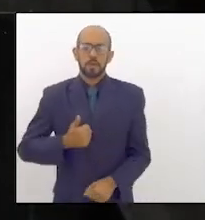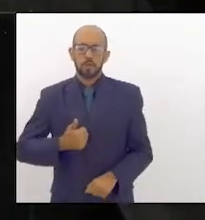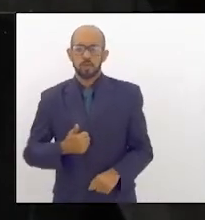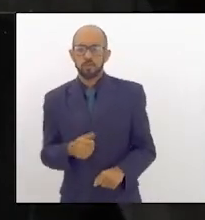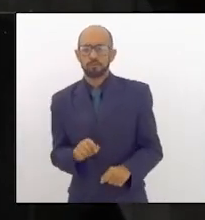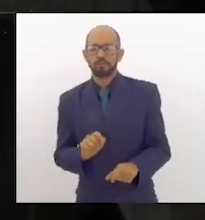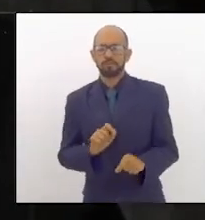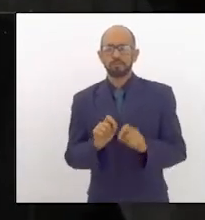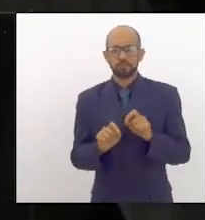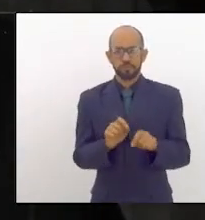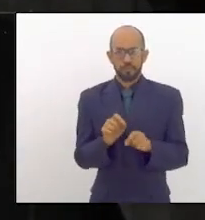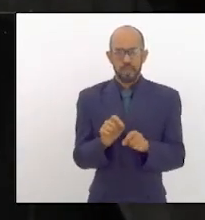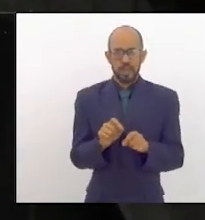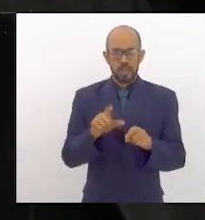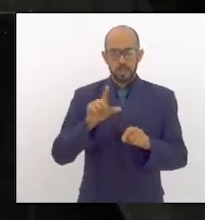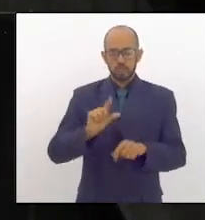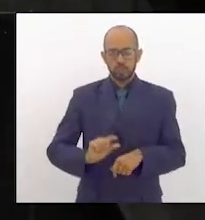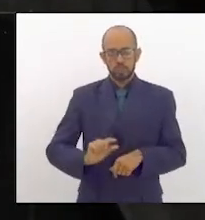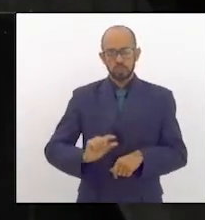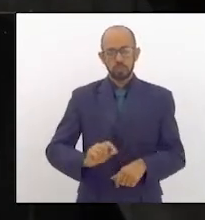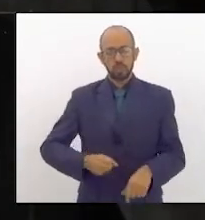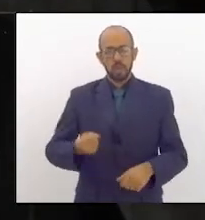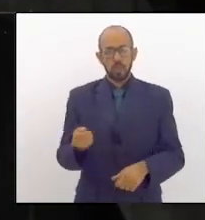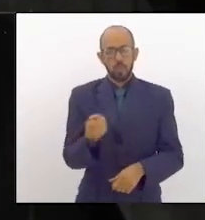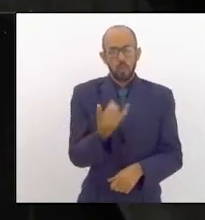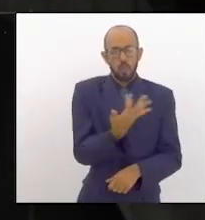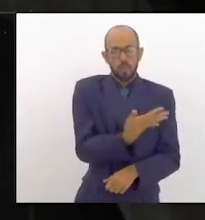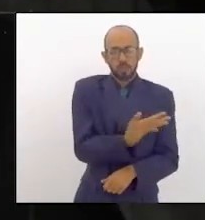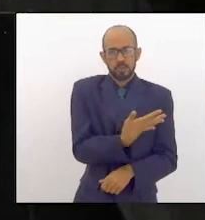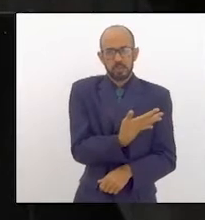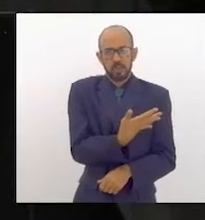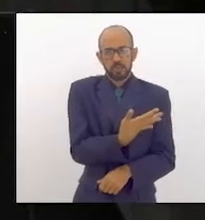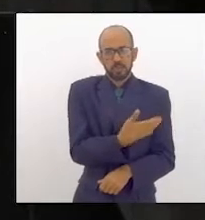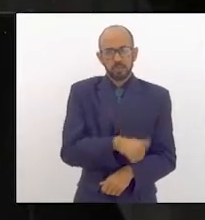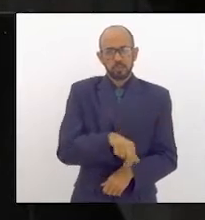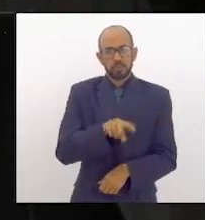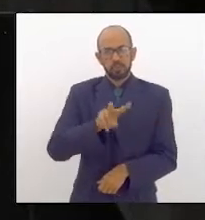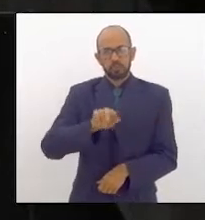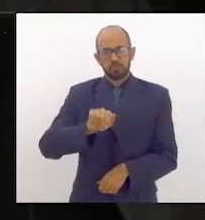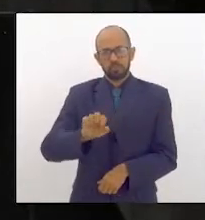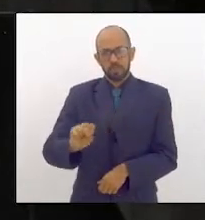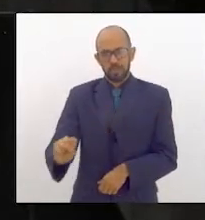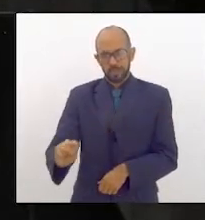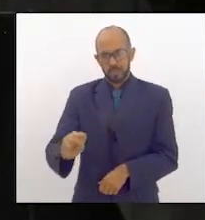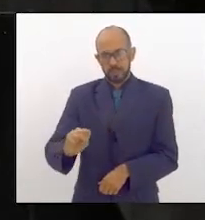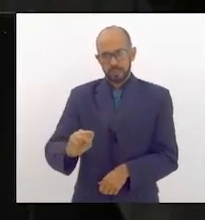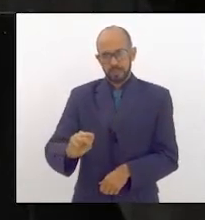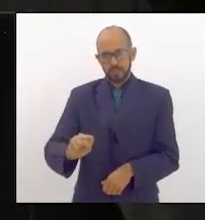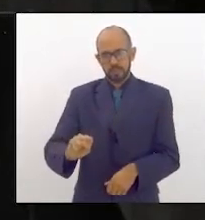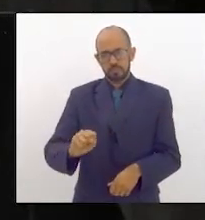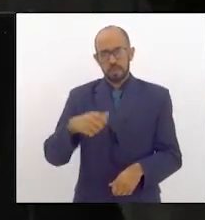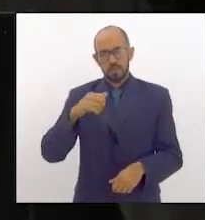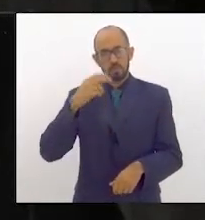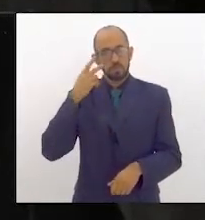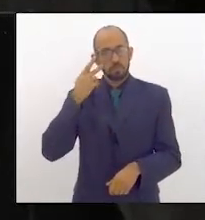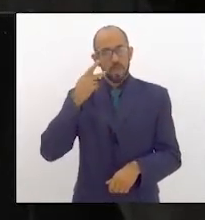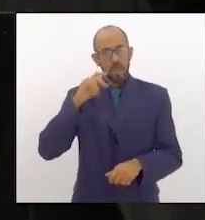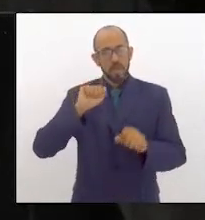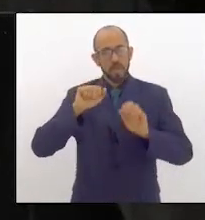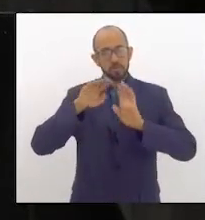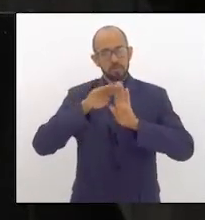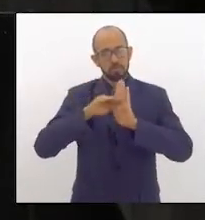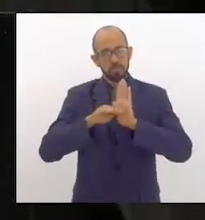ela diminui o número na prática ela diminui o número de vagas abertas para o programa Jovem Aprendiz